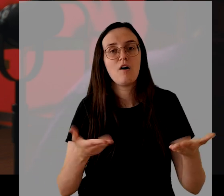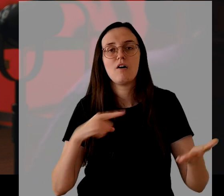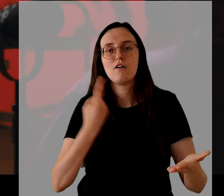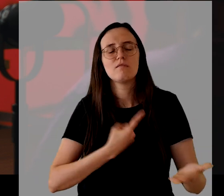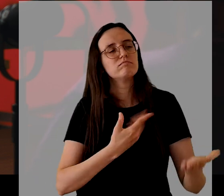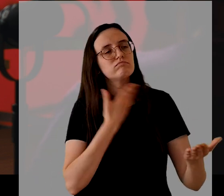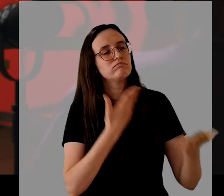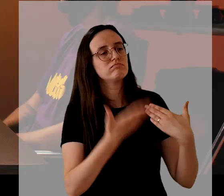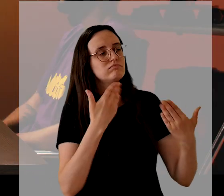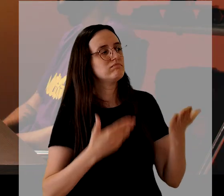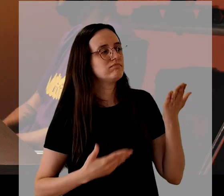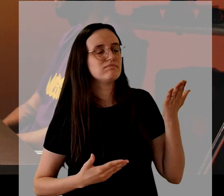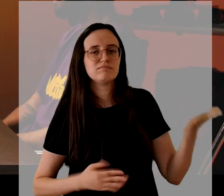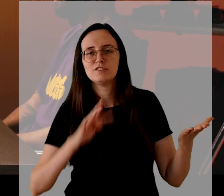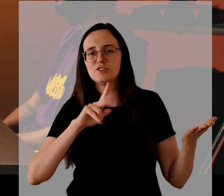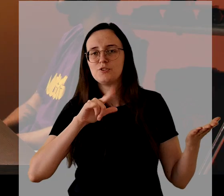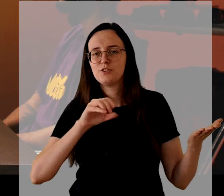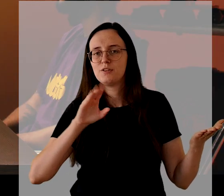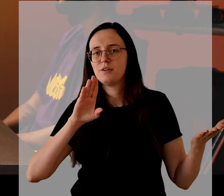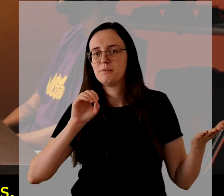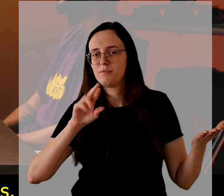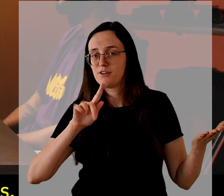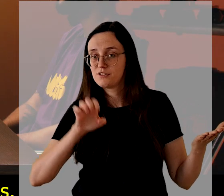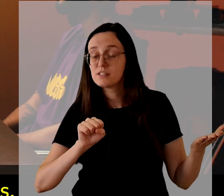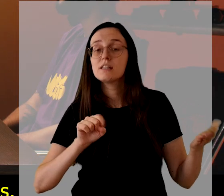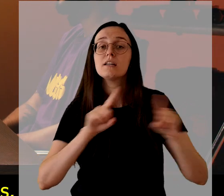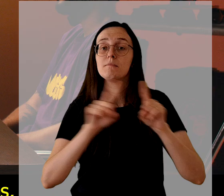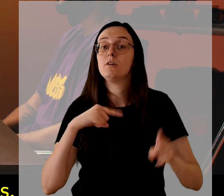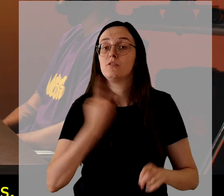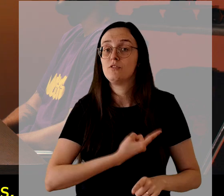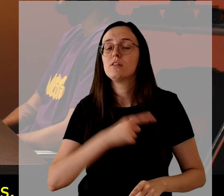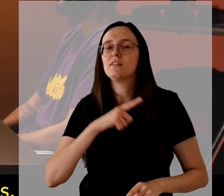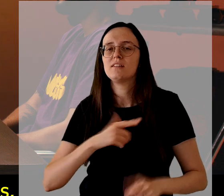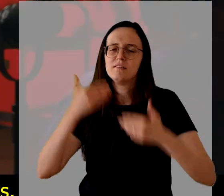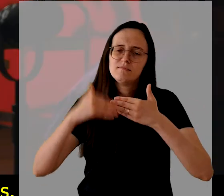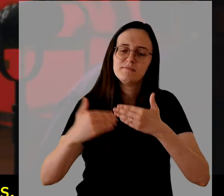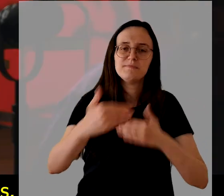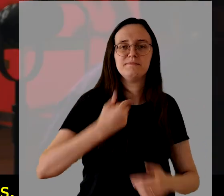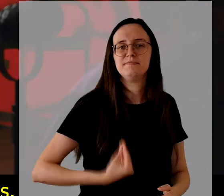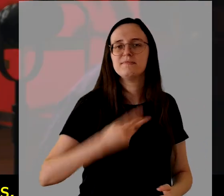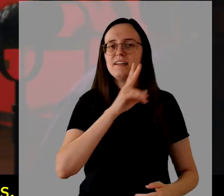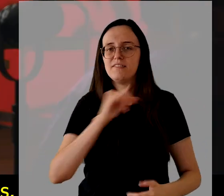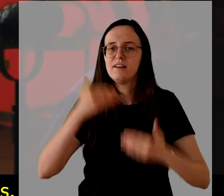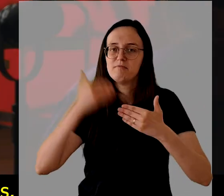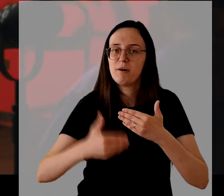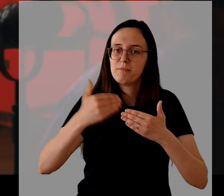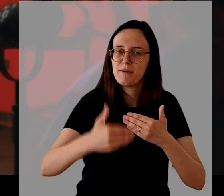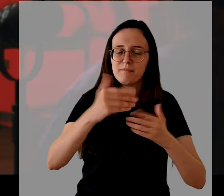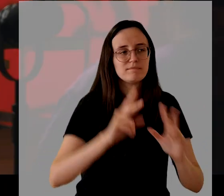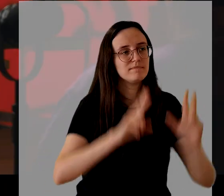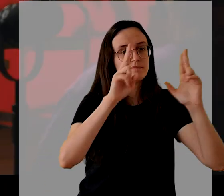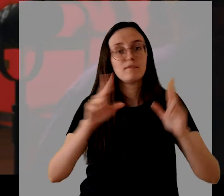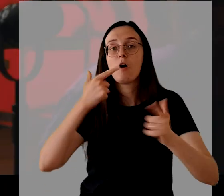nosso bate-papo com Túlio Borges. Mas a gente tem vários outros episódios